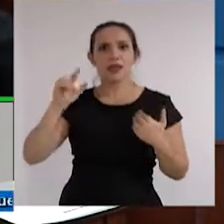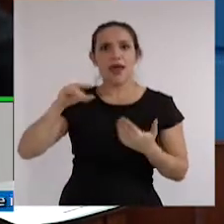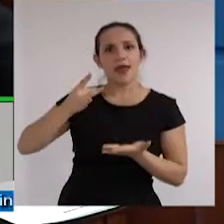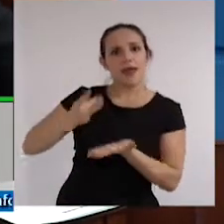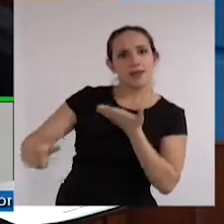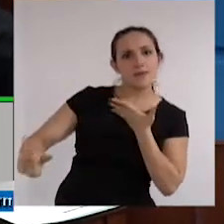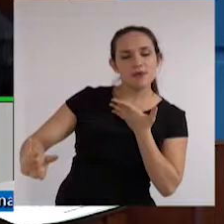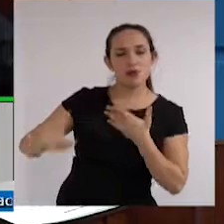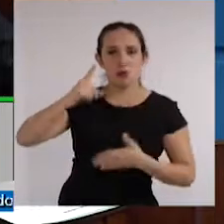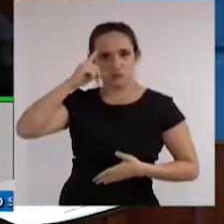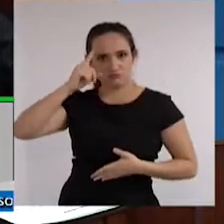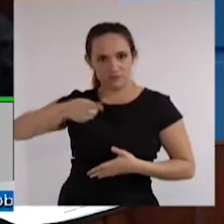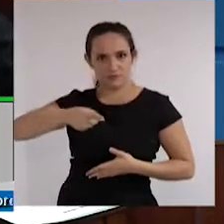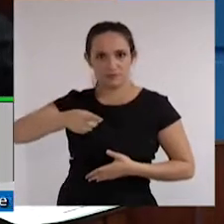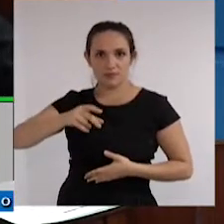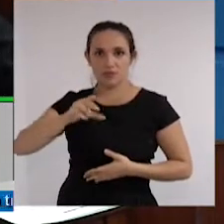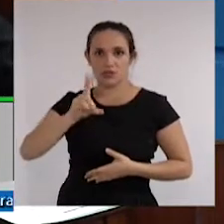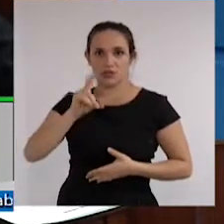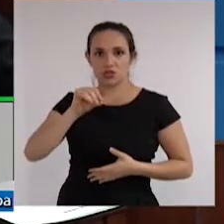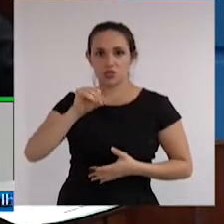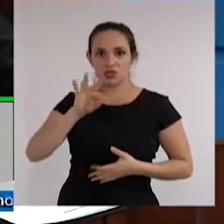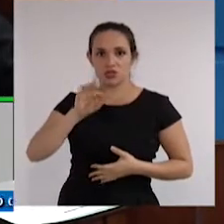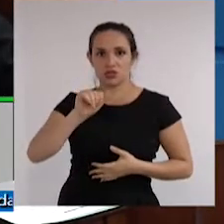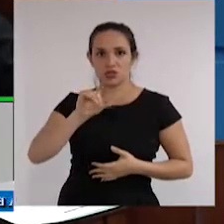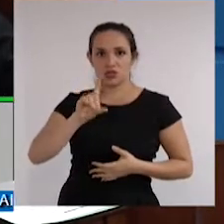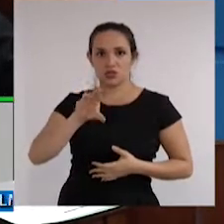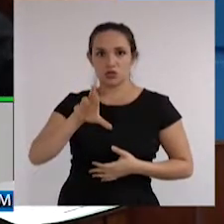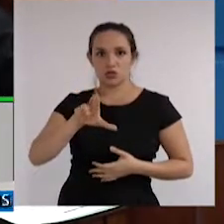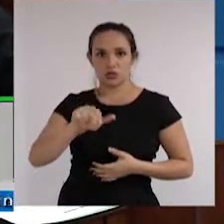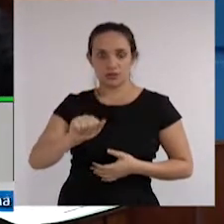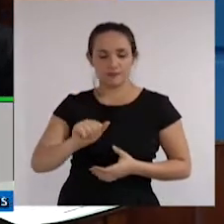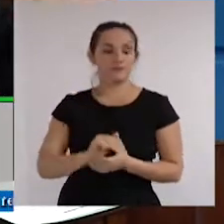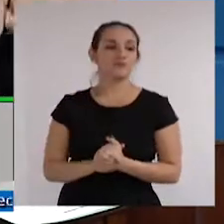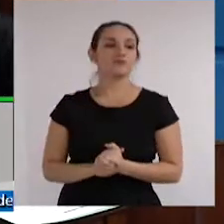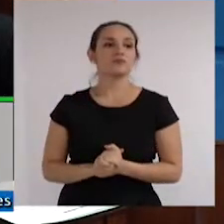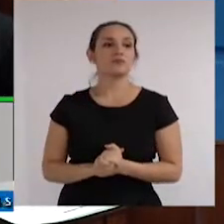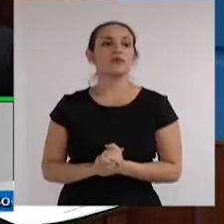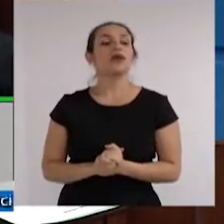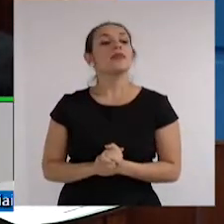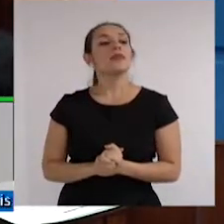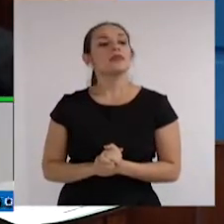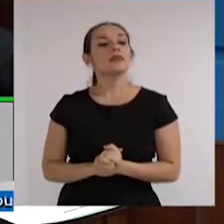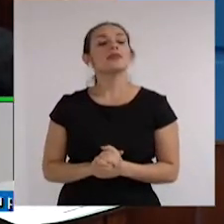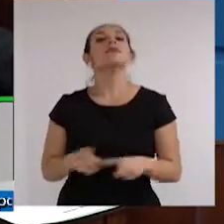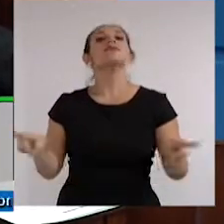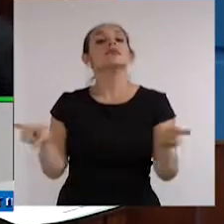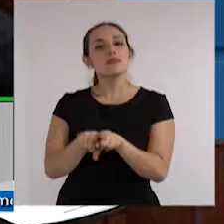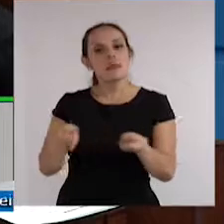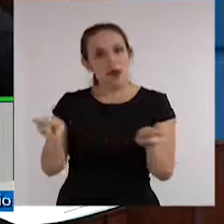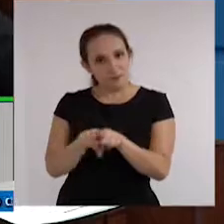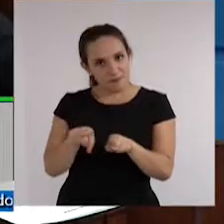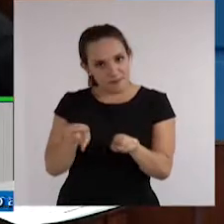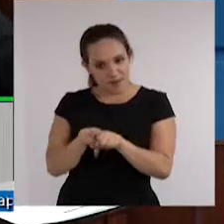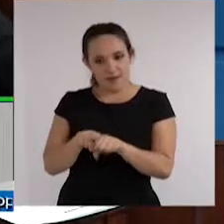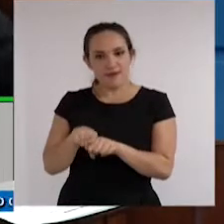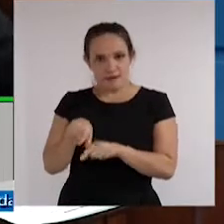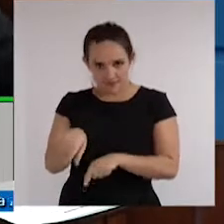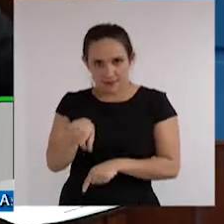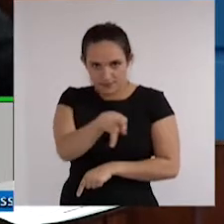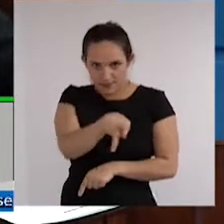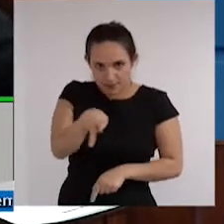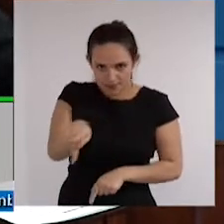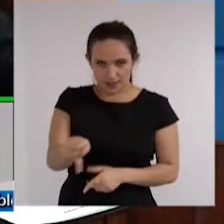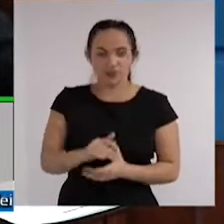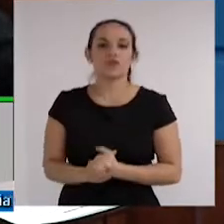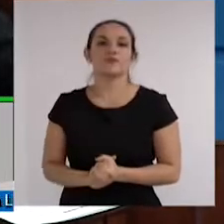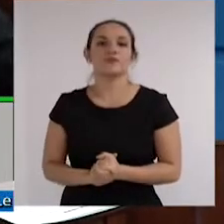ditadura militar. Ele teria ainda orientado o então chefe do SNI, na época,